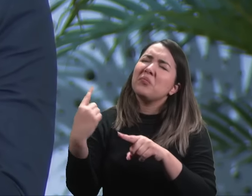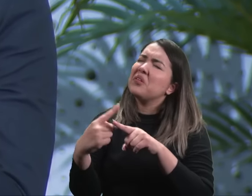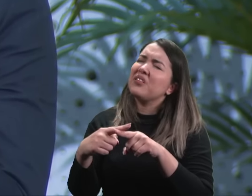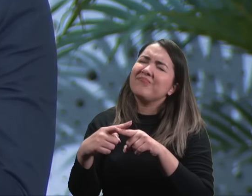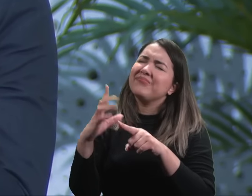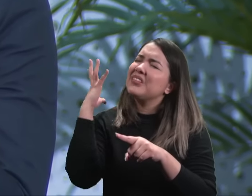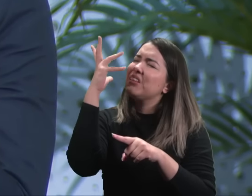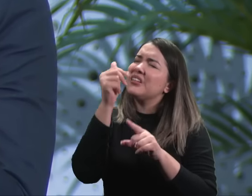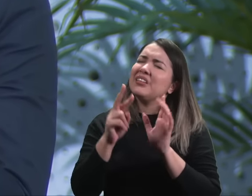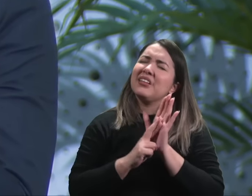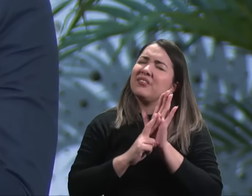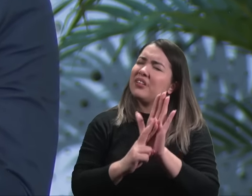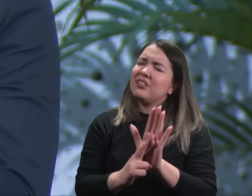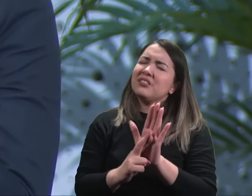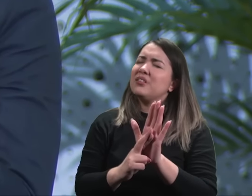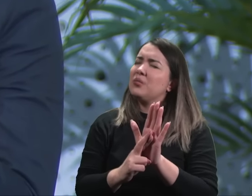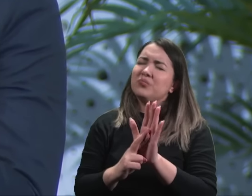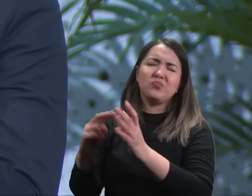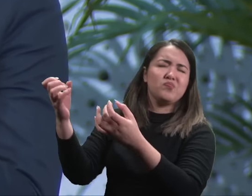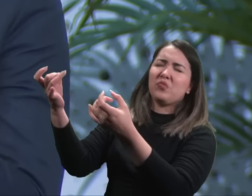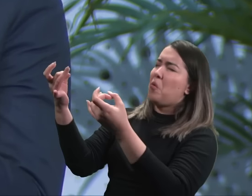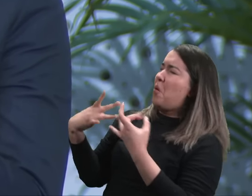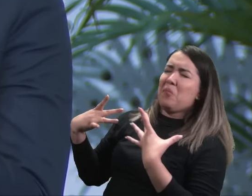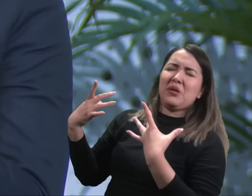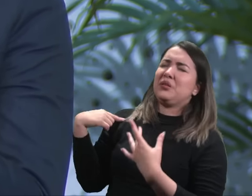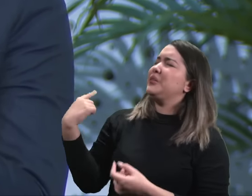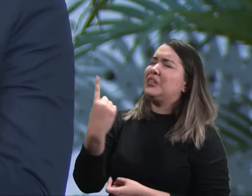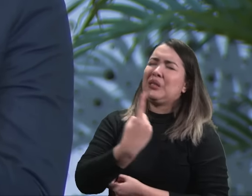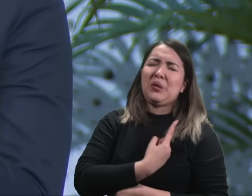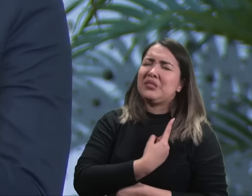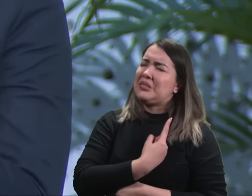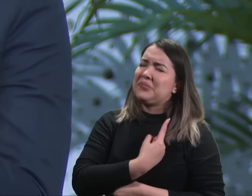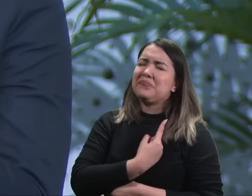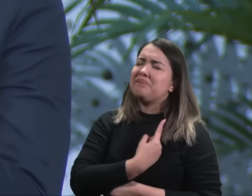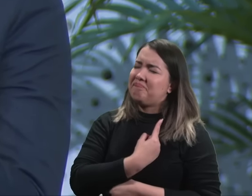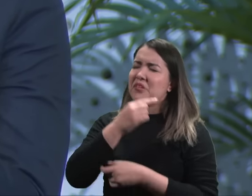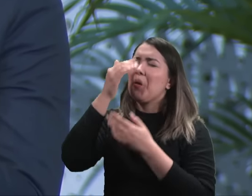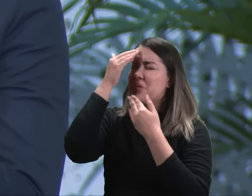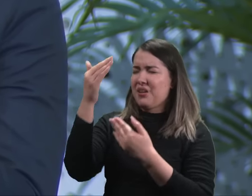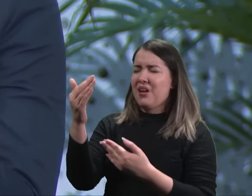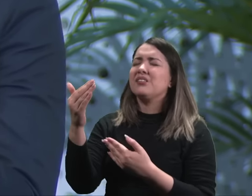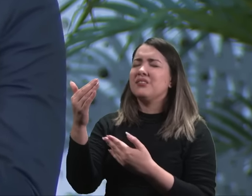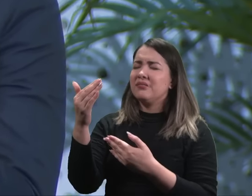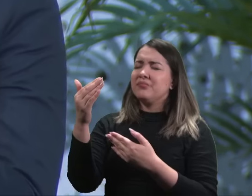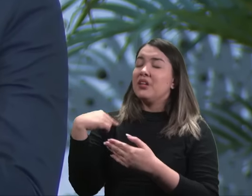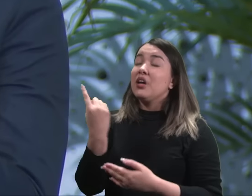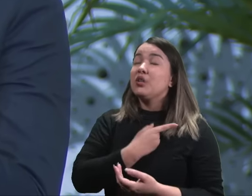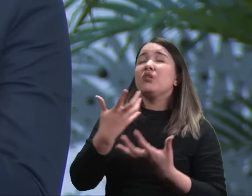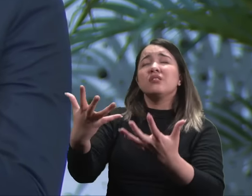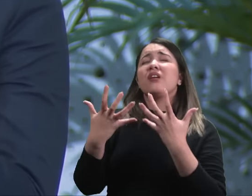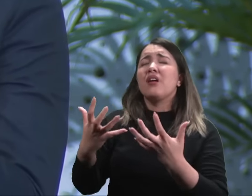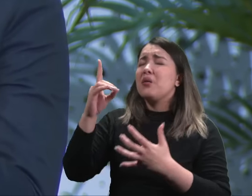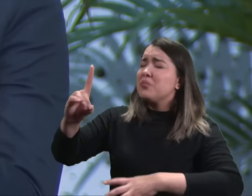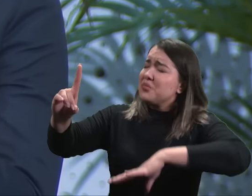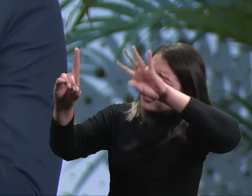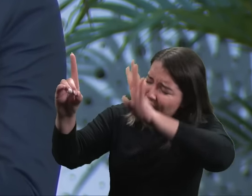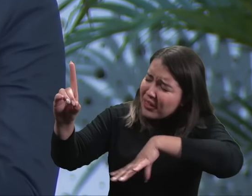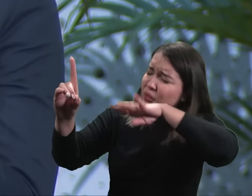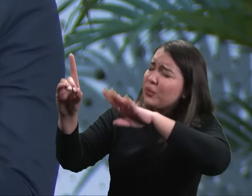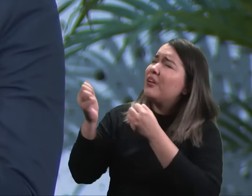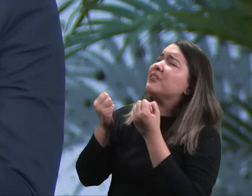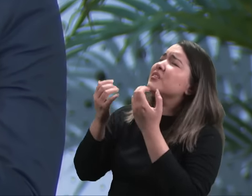Revelação que não nos deixa em Trevas nós queremos te adorar como sendo o nosso